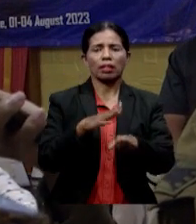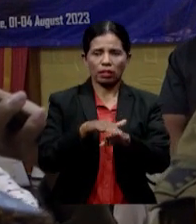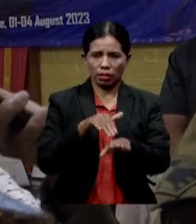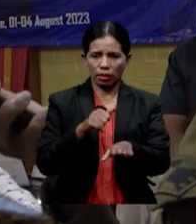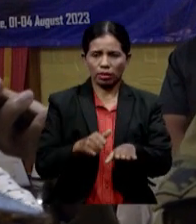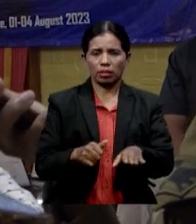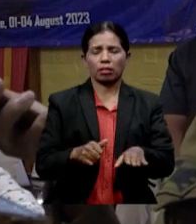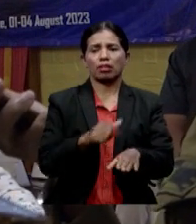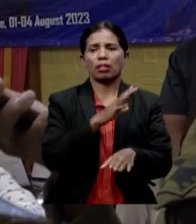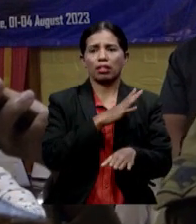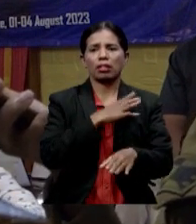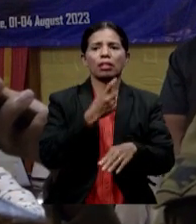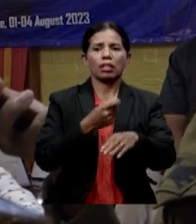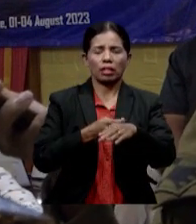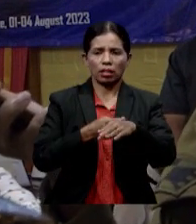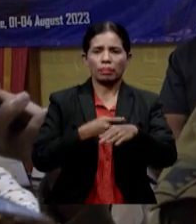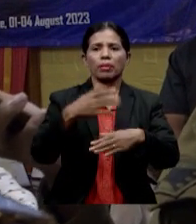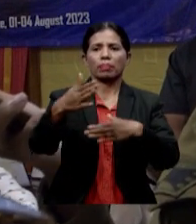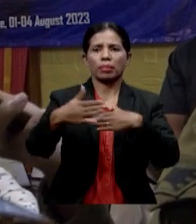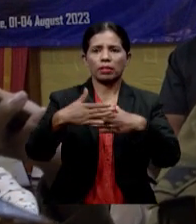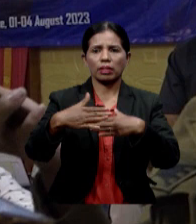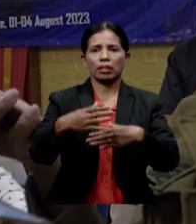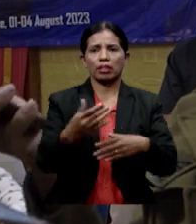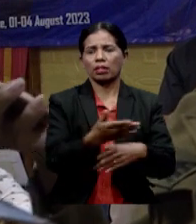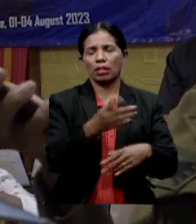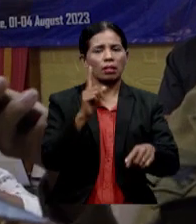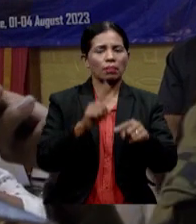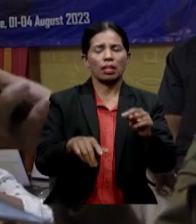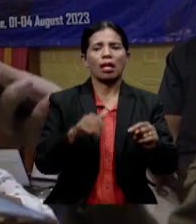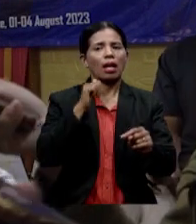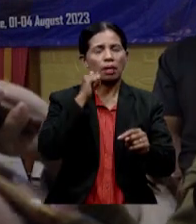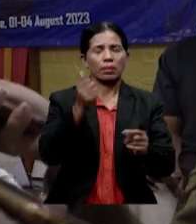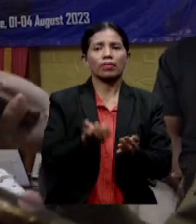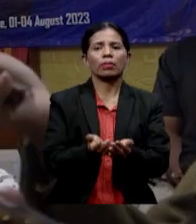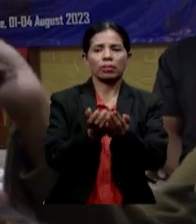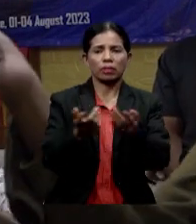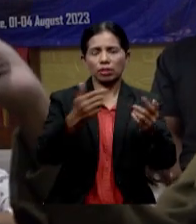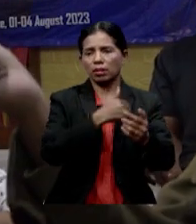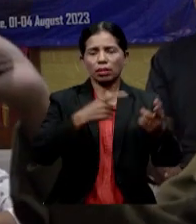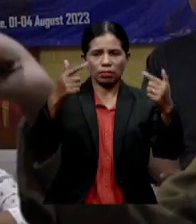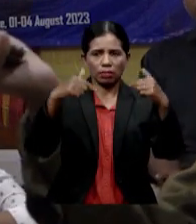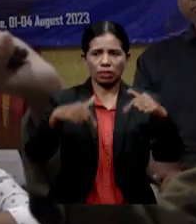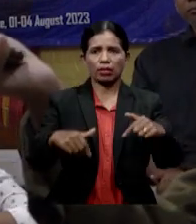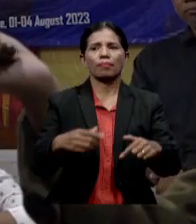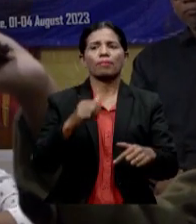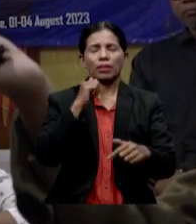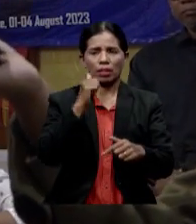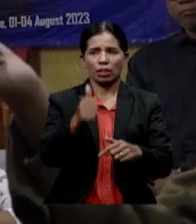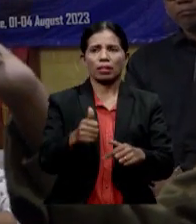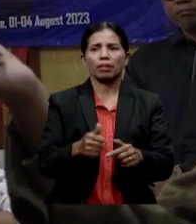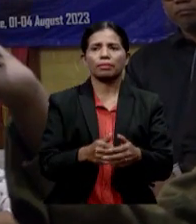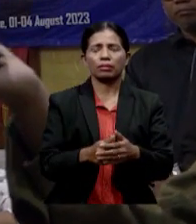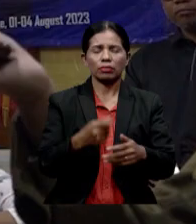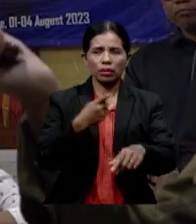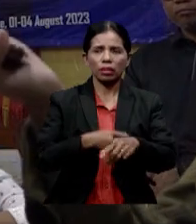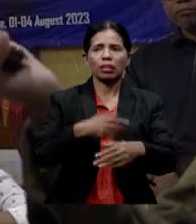mas espera cada que o tempo bada, né? Me lavela aba rosida guai, mas fale. E te espera cada antes, bom, tem tempo